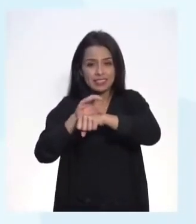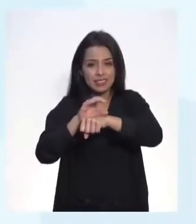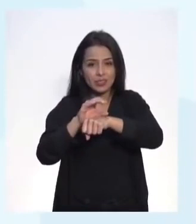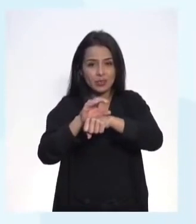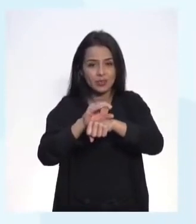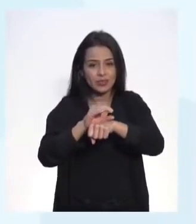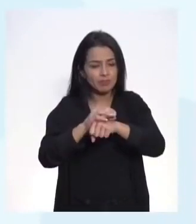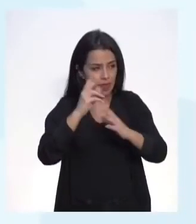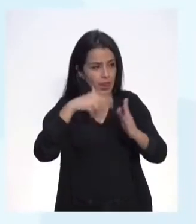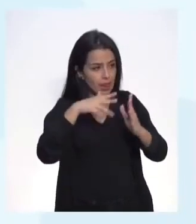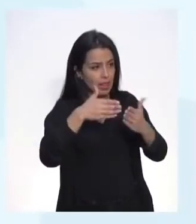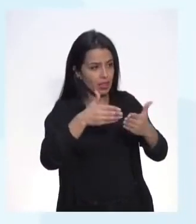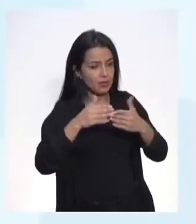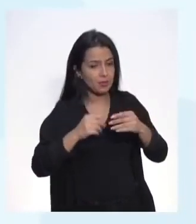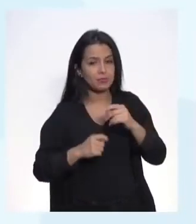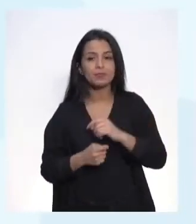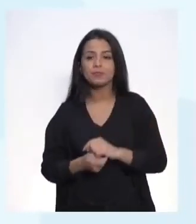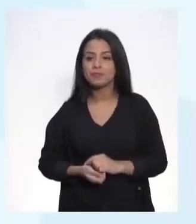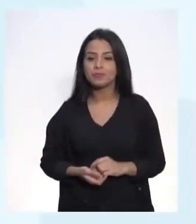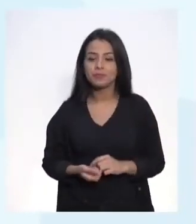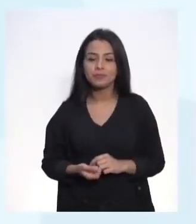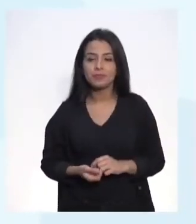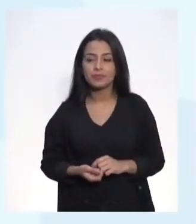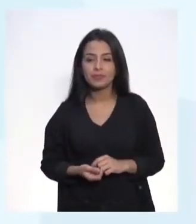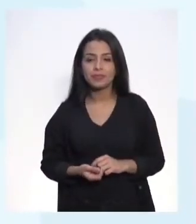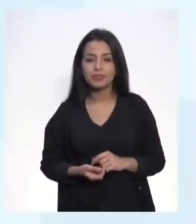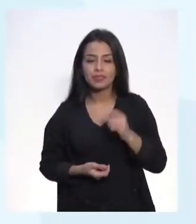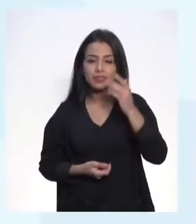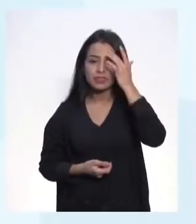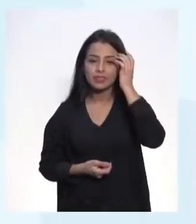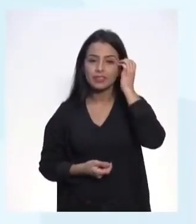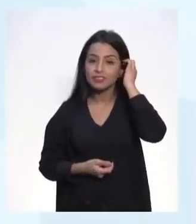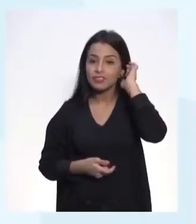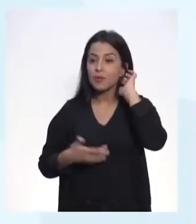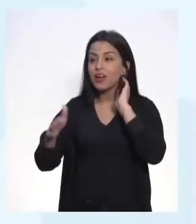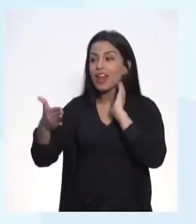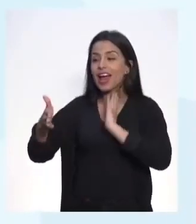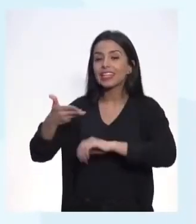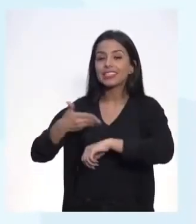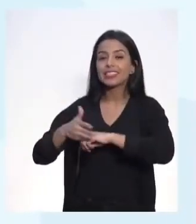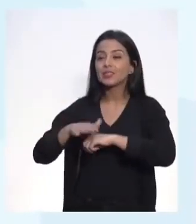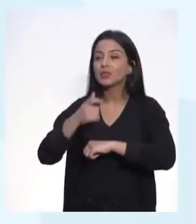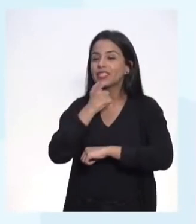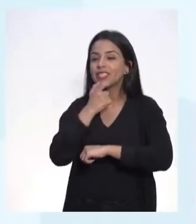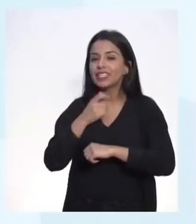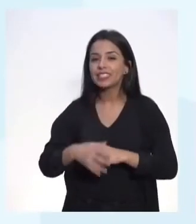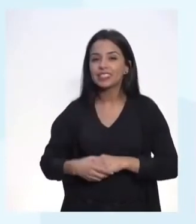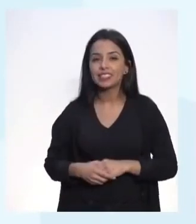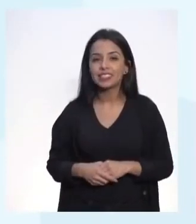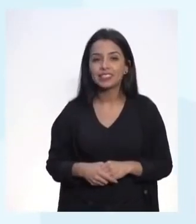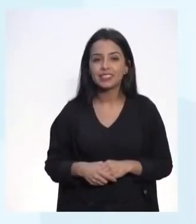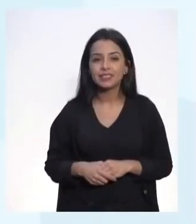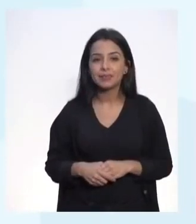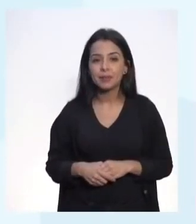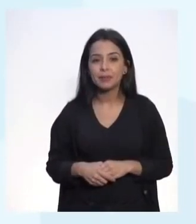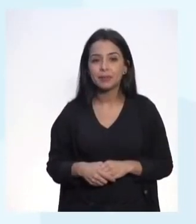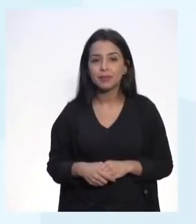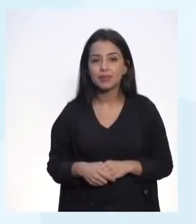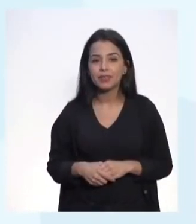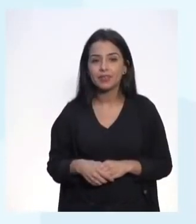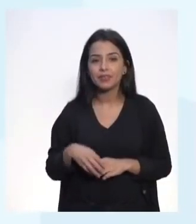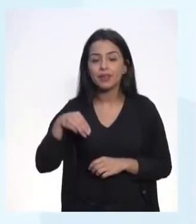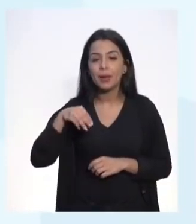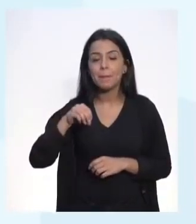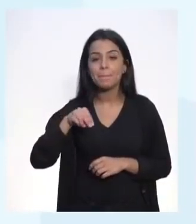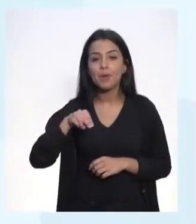Aí, você lê para mim? Leio, peraí, acho que eu Já vai perdi treinar seu aqui inglês no. aqui. Tá, aqui, ó. Ah, tá, aqui, ó.